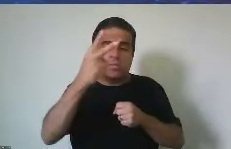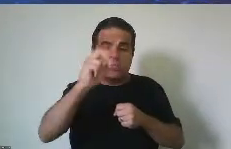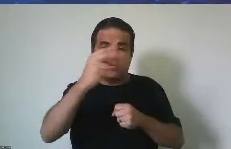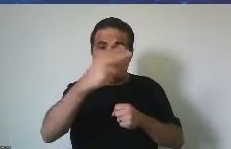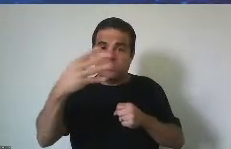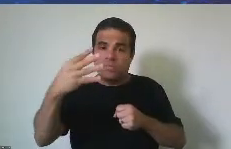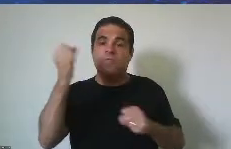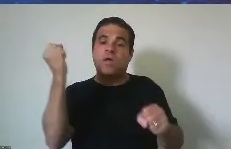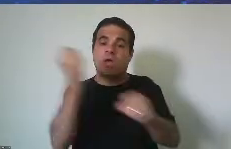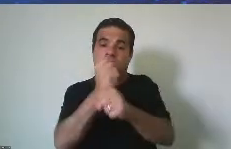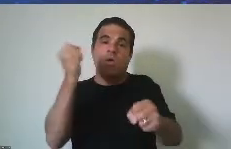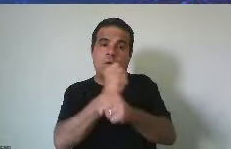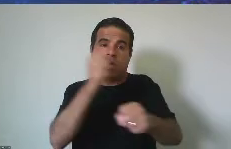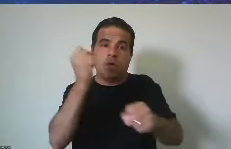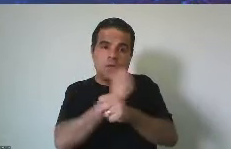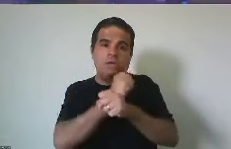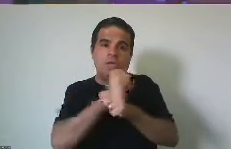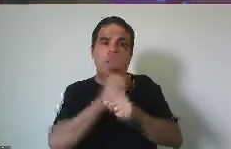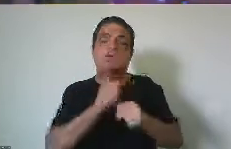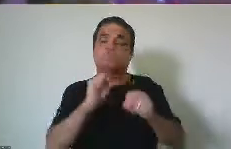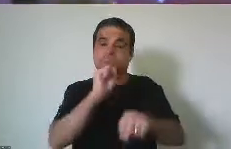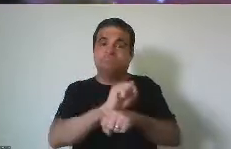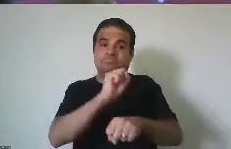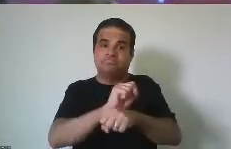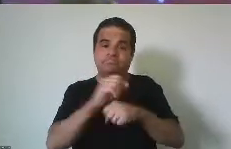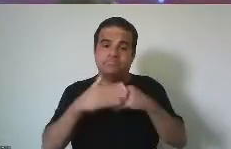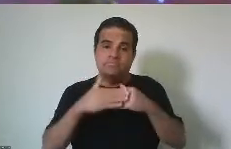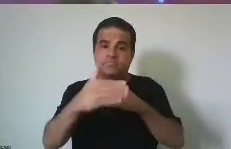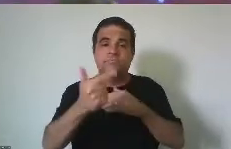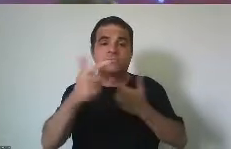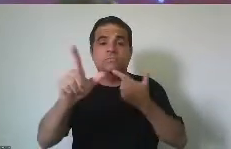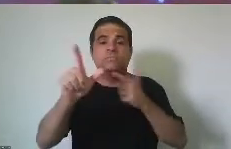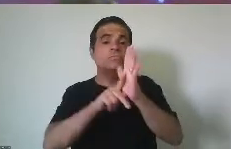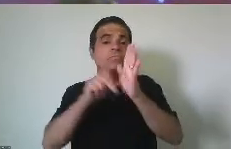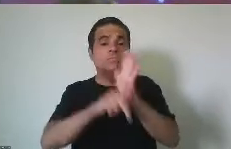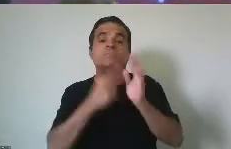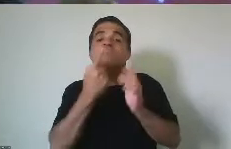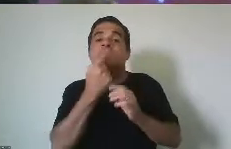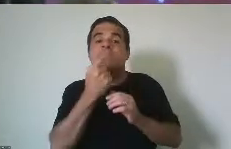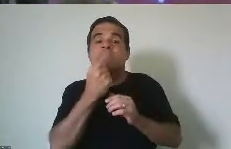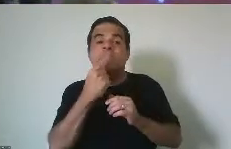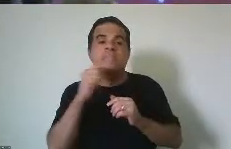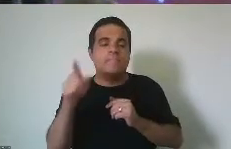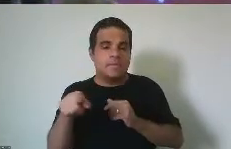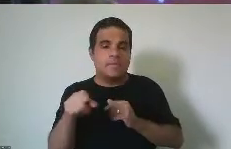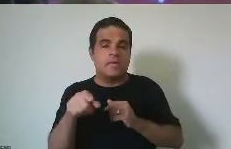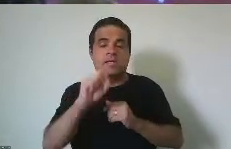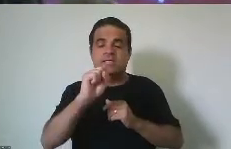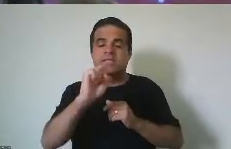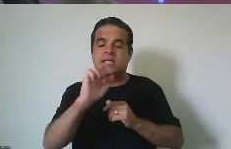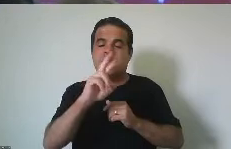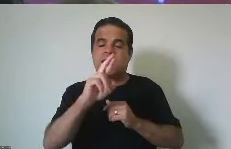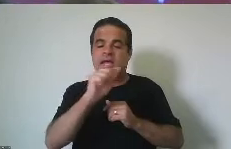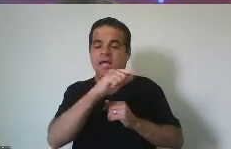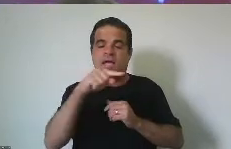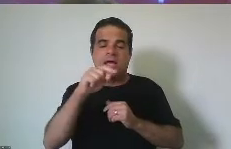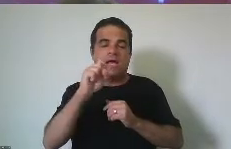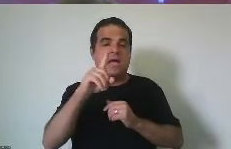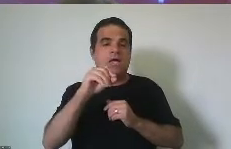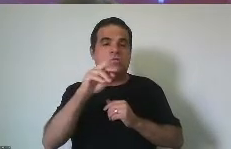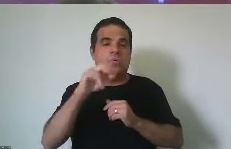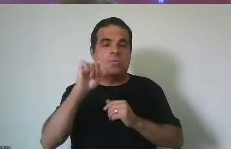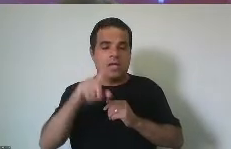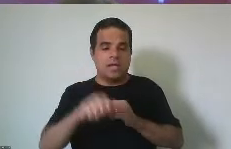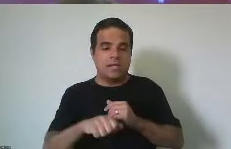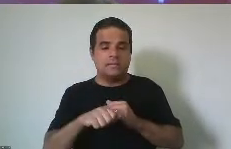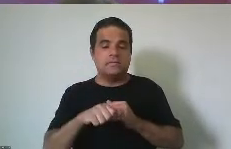seria Alegre e esse nosso projeto Piraquê Serra Dourada vocês Como